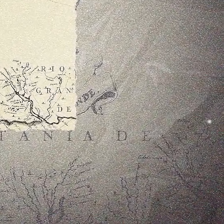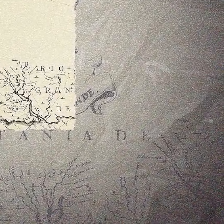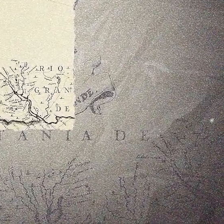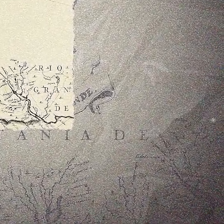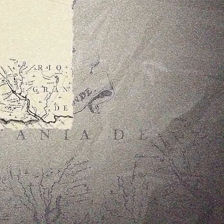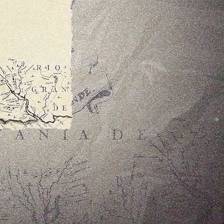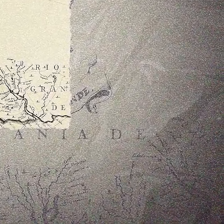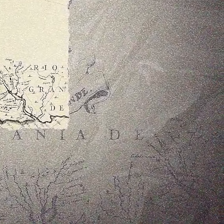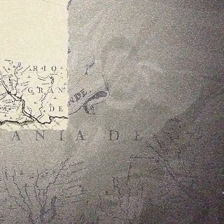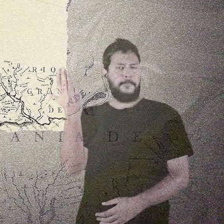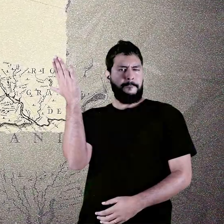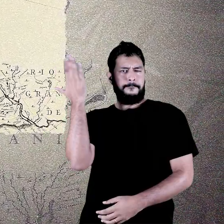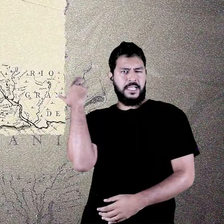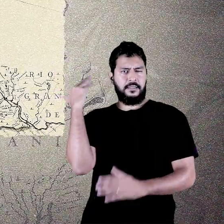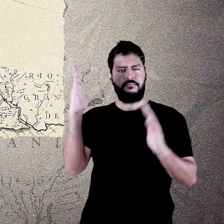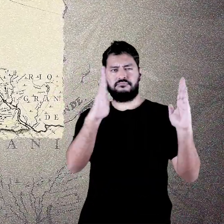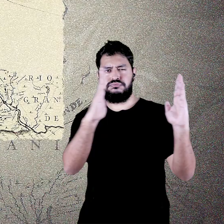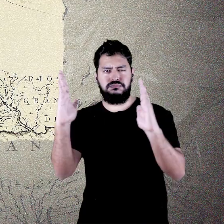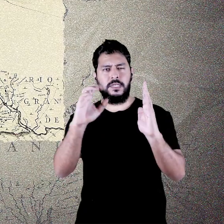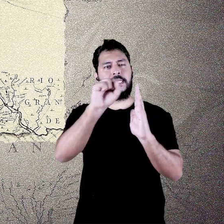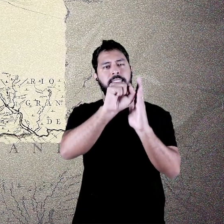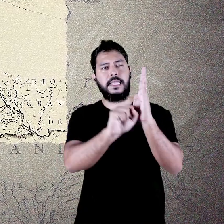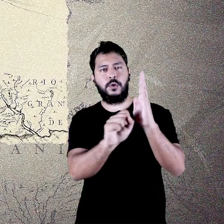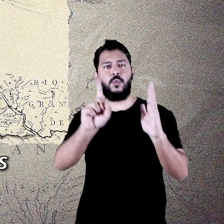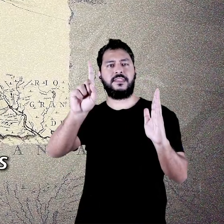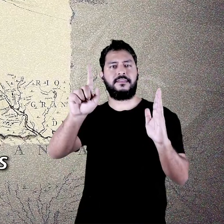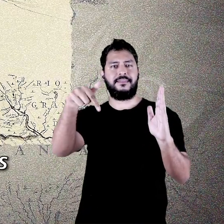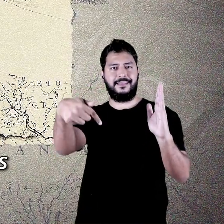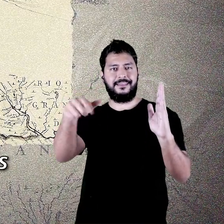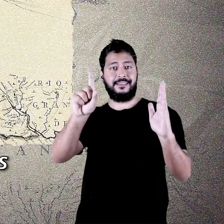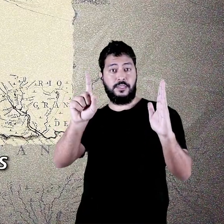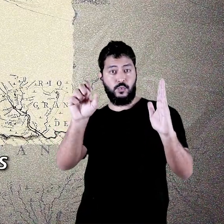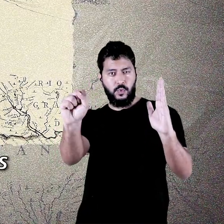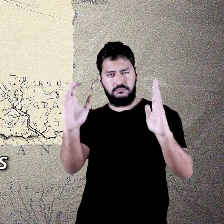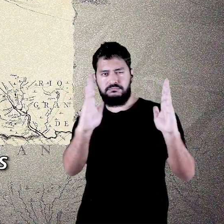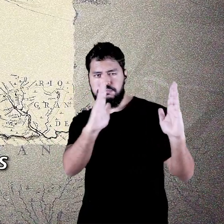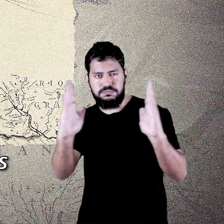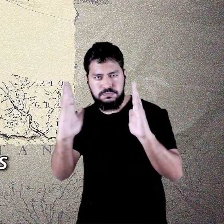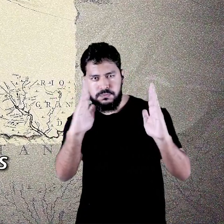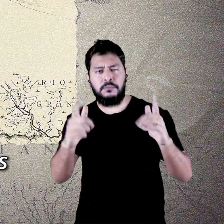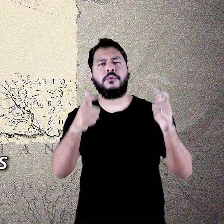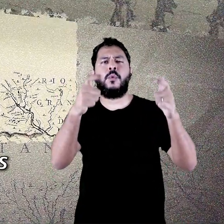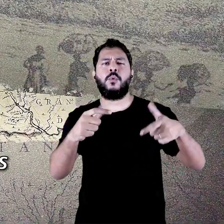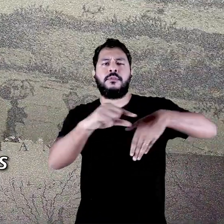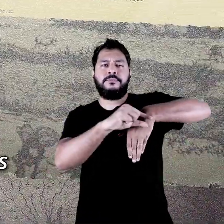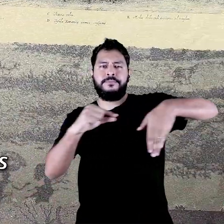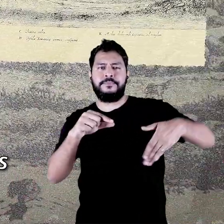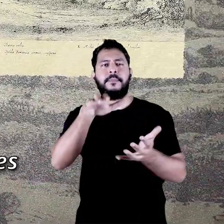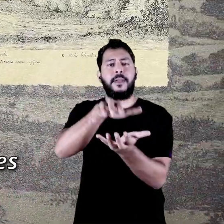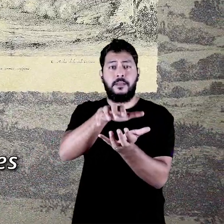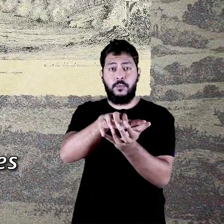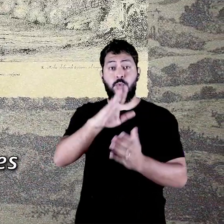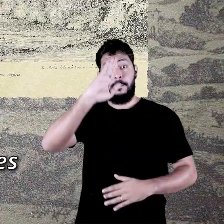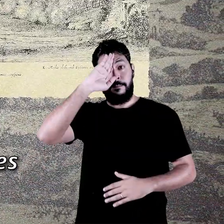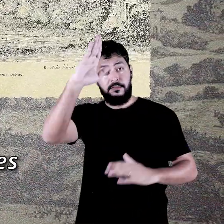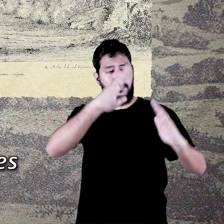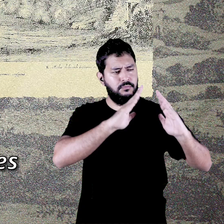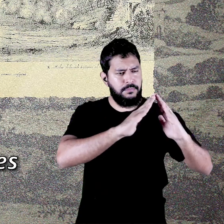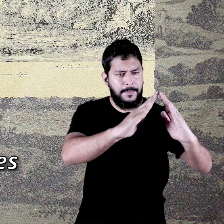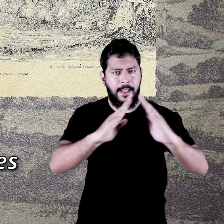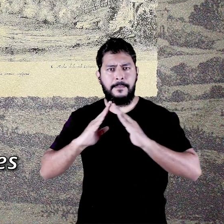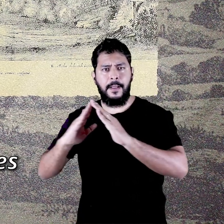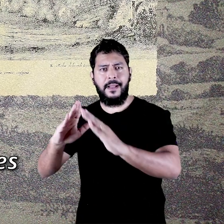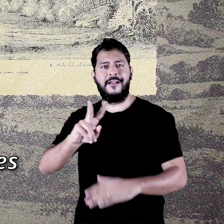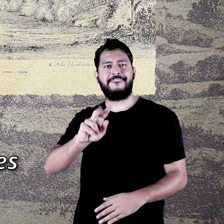em preto e branco. Entre os séculos 17 e 18, as câmaras das principais vilas da Capitania de Pernambuco enviaram